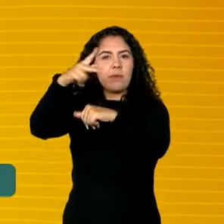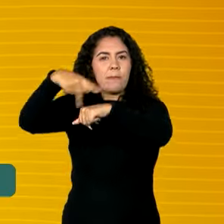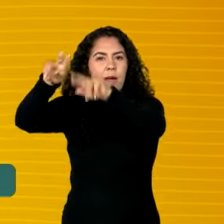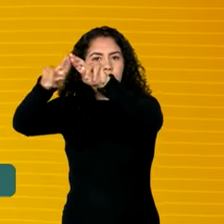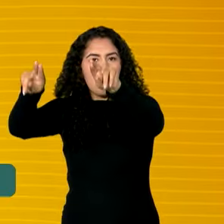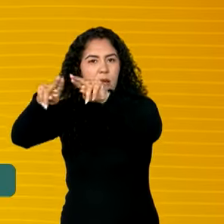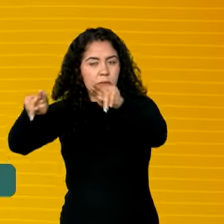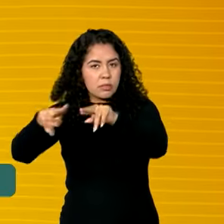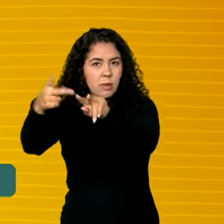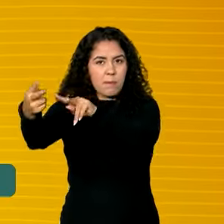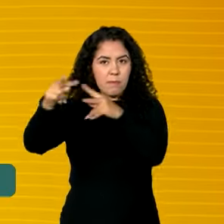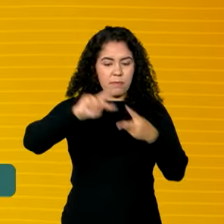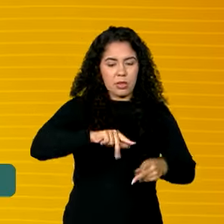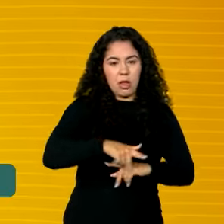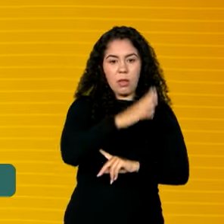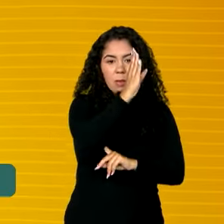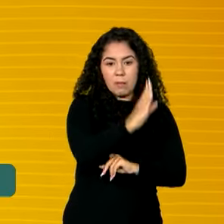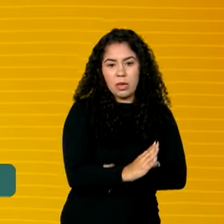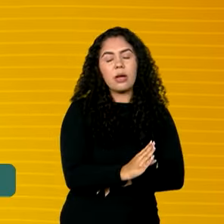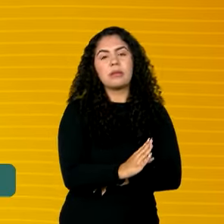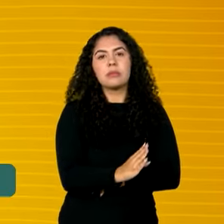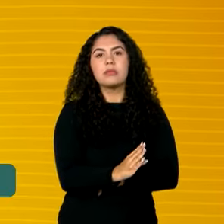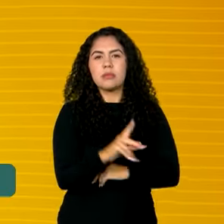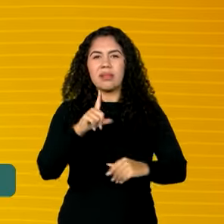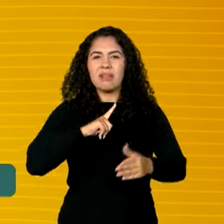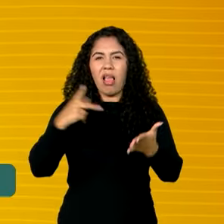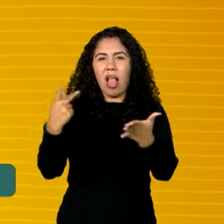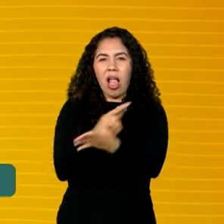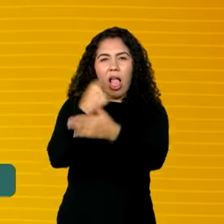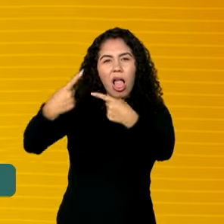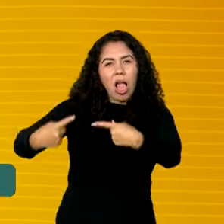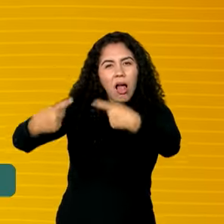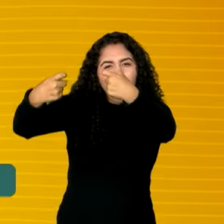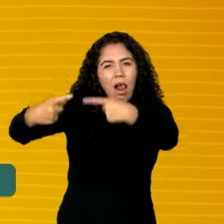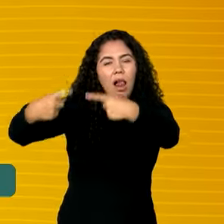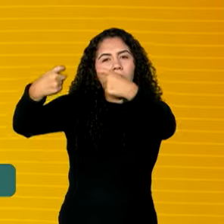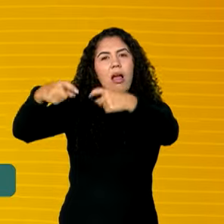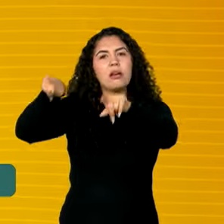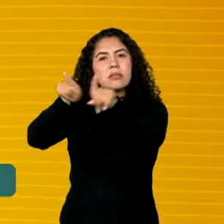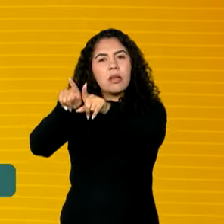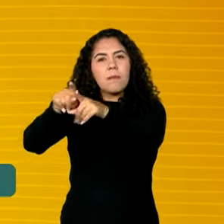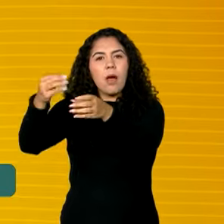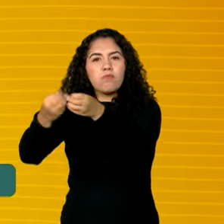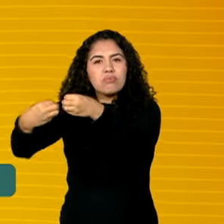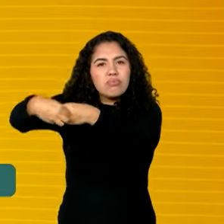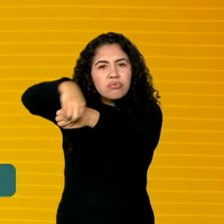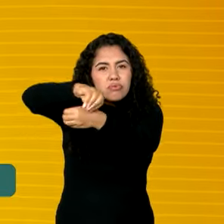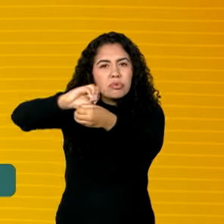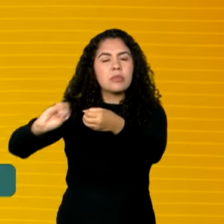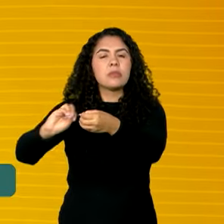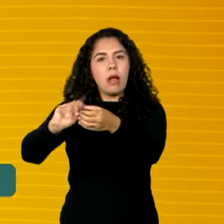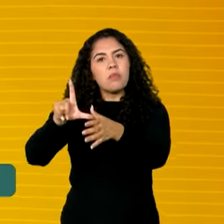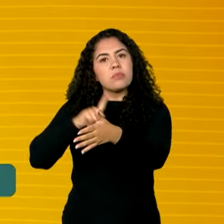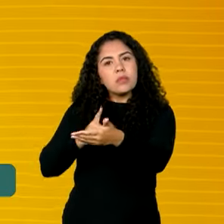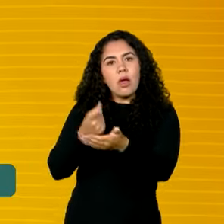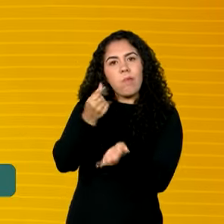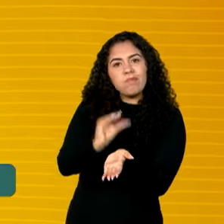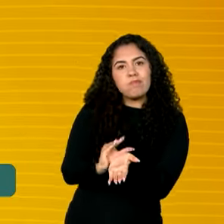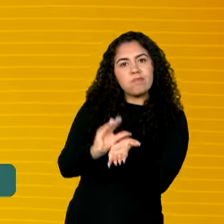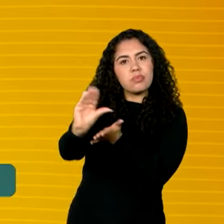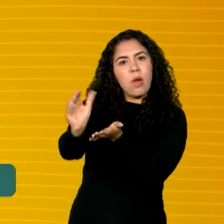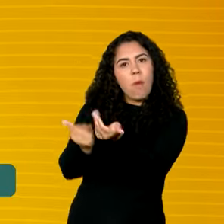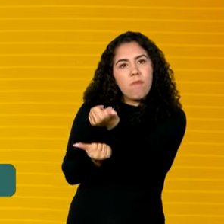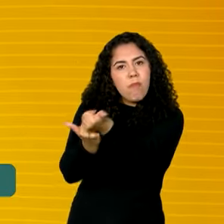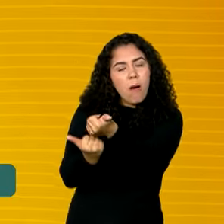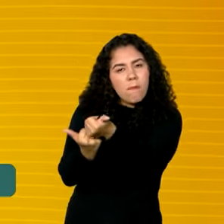de brasileiros residentes em zonas de conflito no Líbano e em países vizinhos ganharam reforço orçamentário.